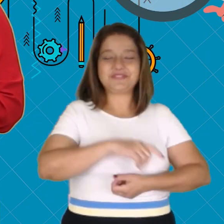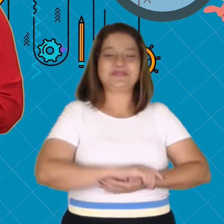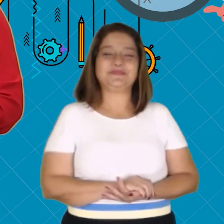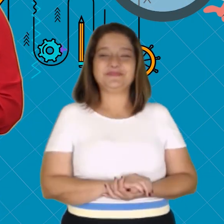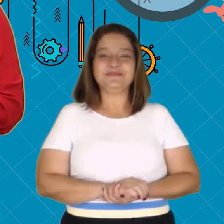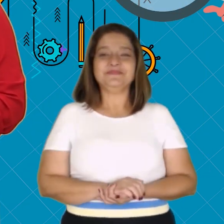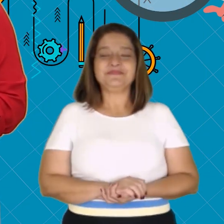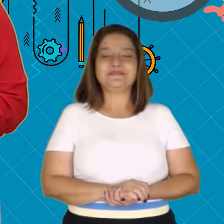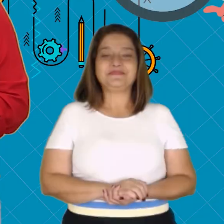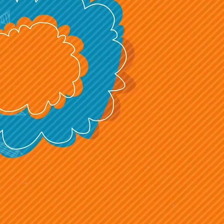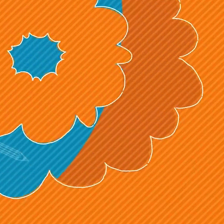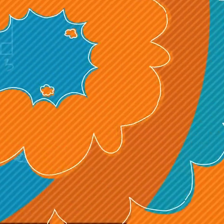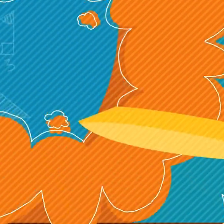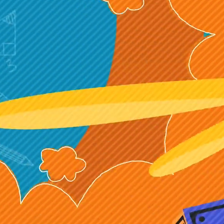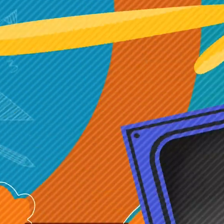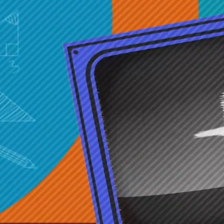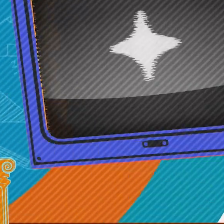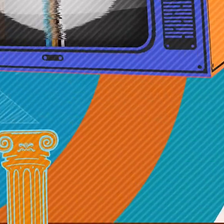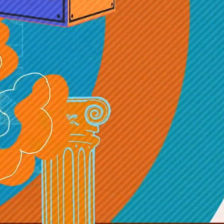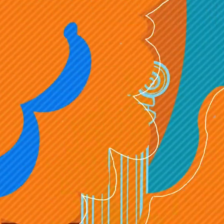agora a gente volta, beleza?